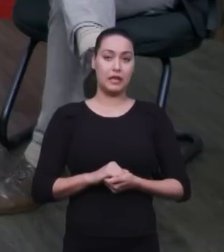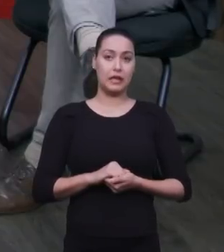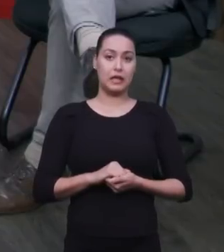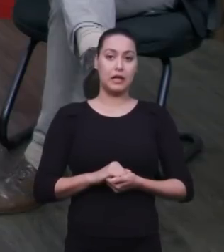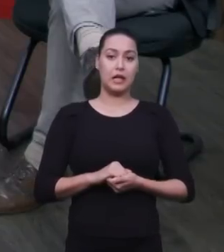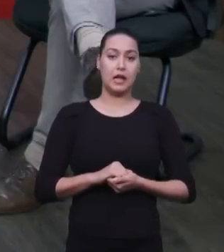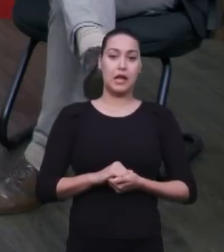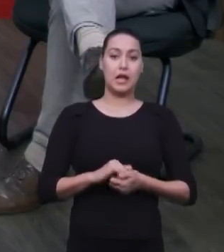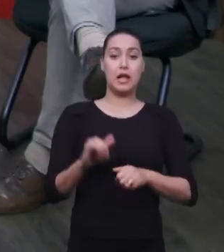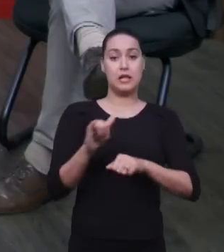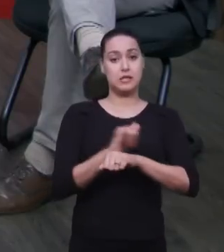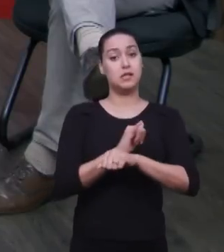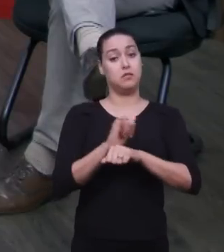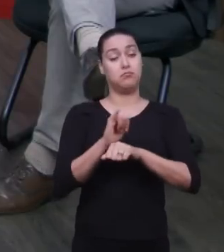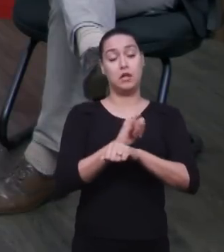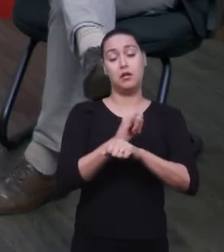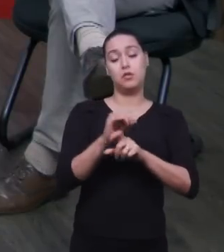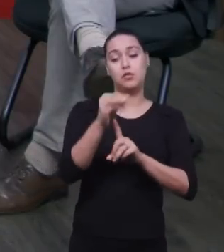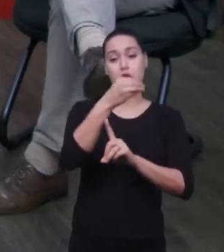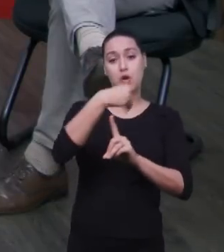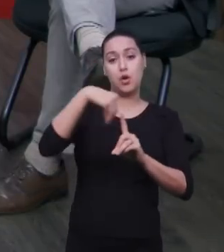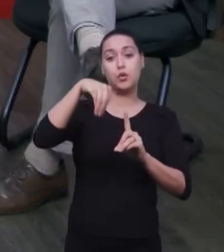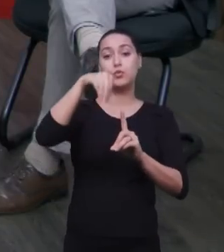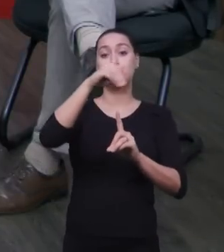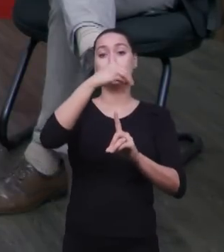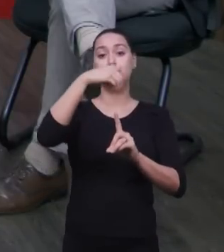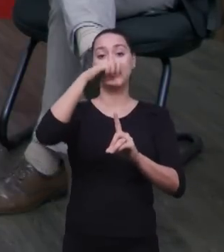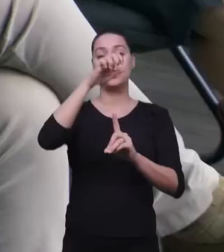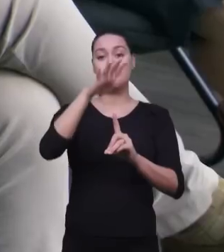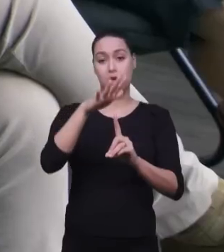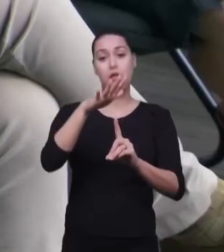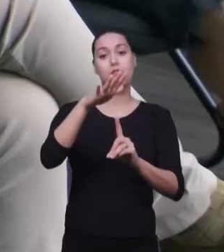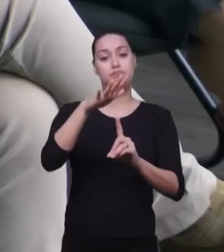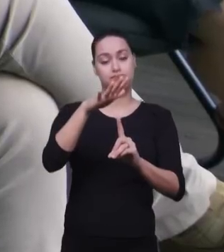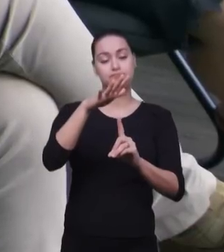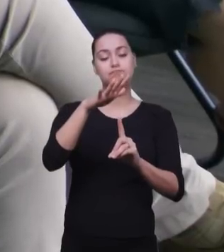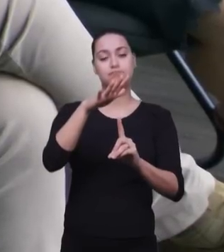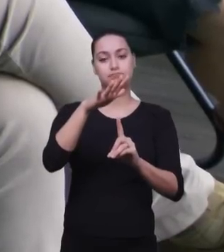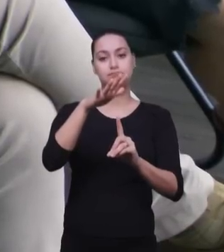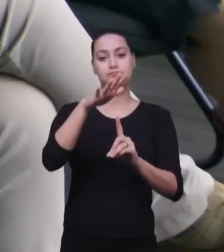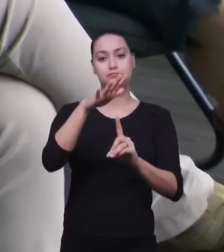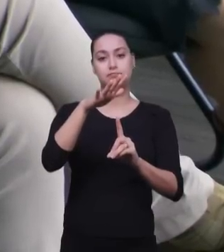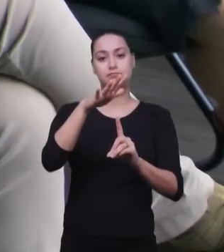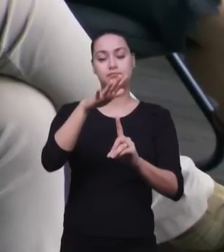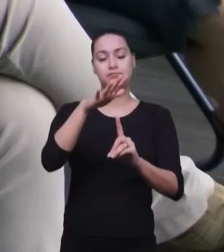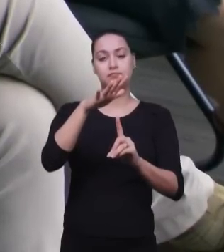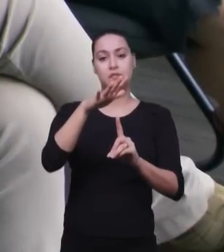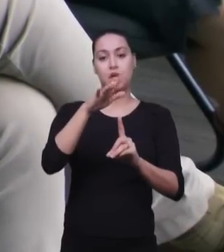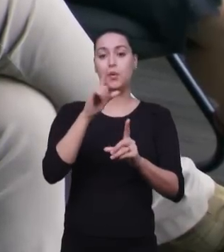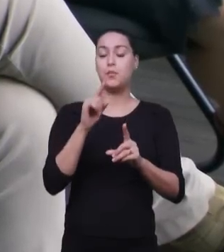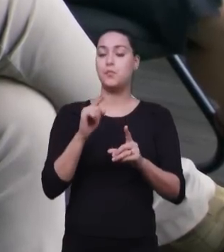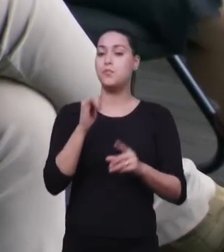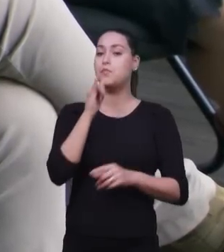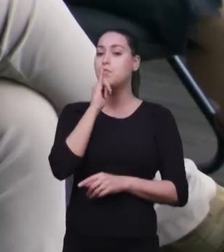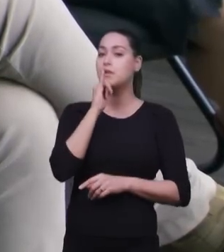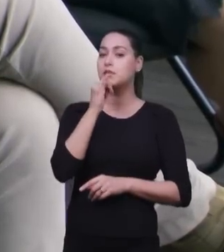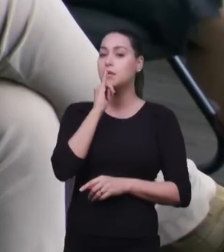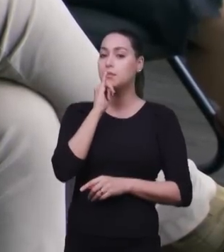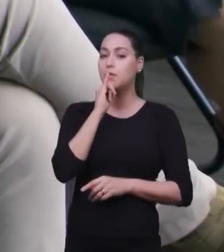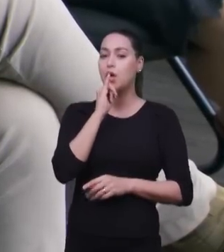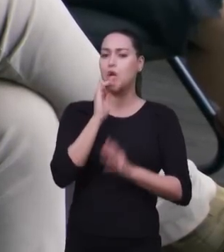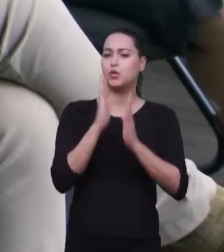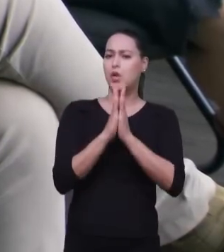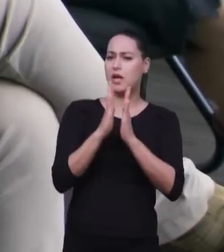esses recursos nós chamamos, né, pelo ensino bíblico, de recursos da graça. Então, servos de